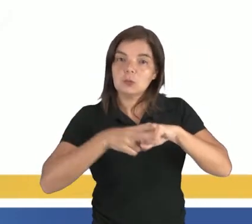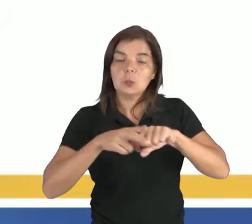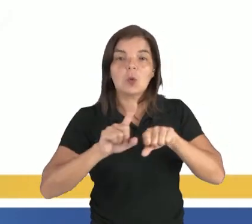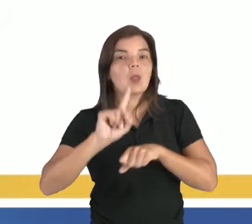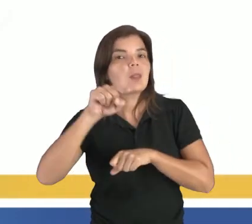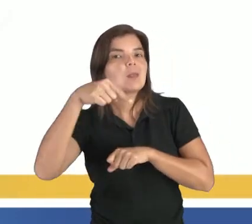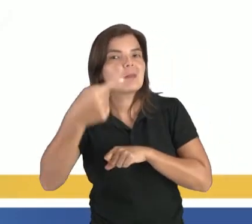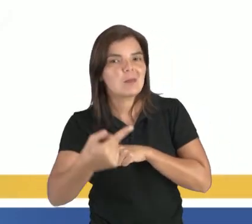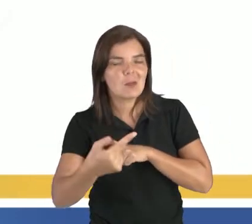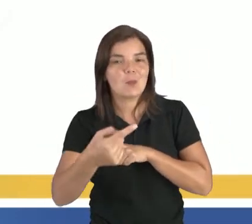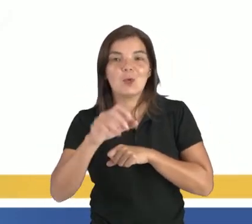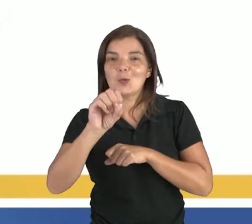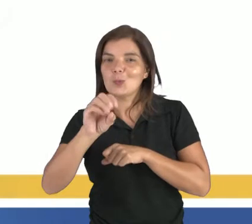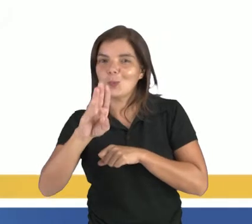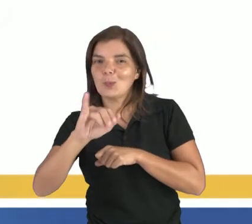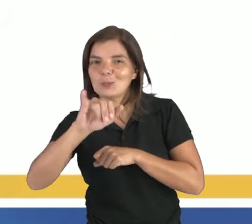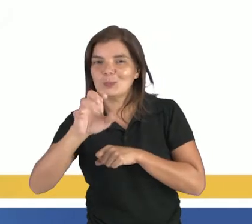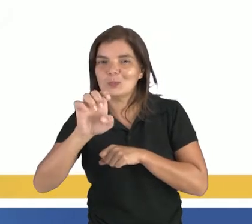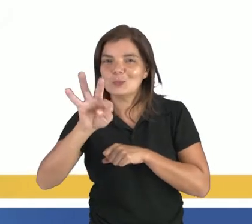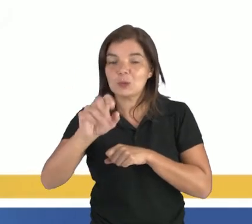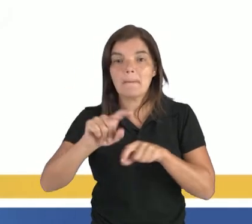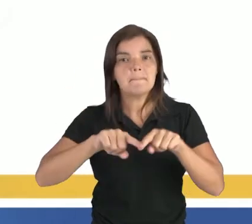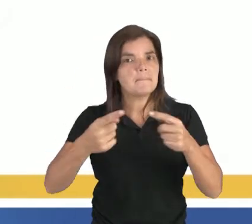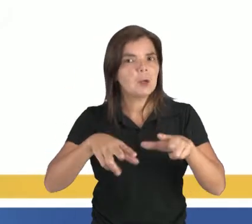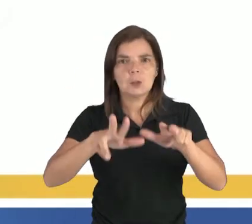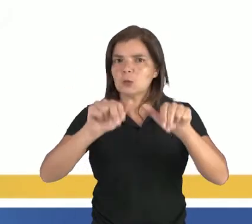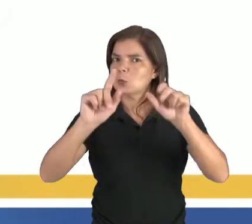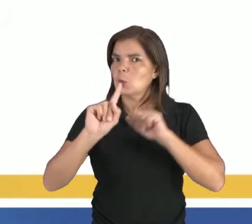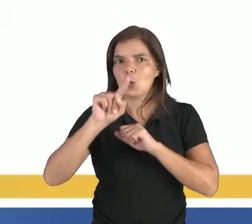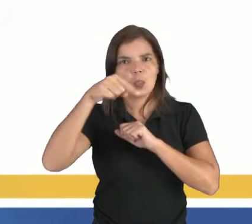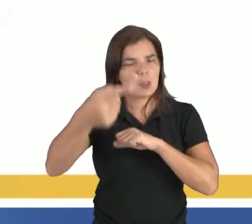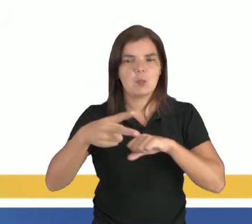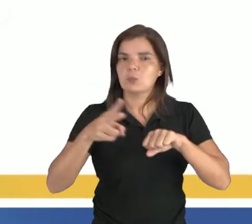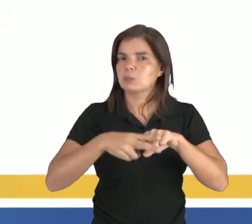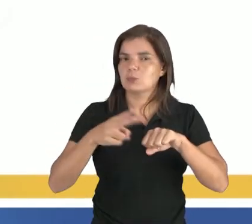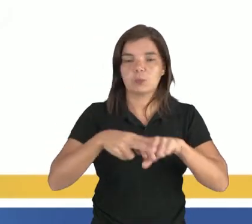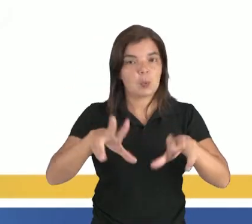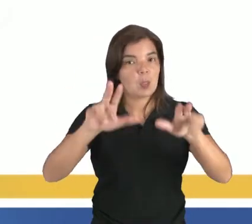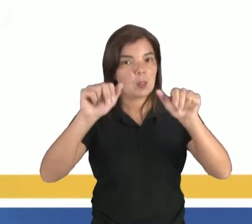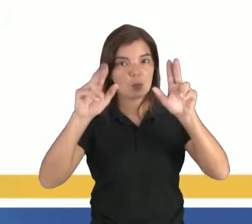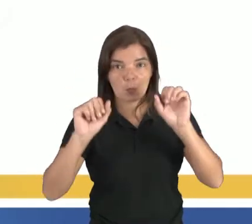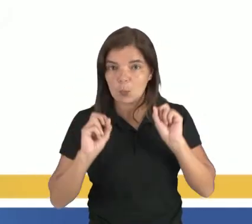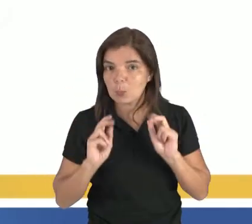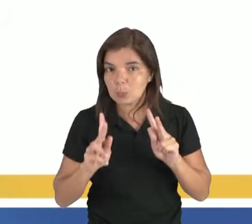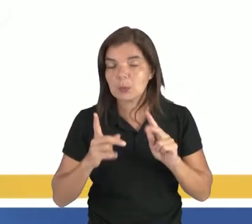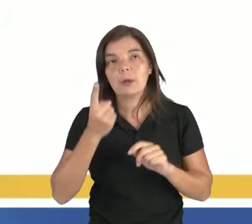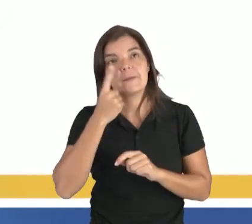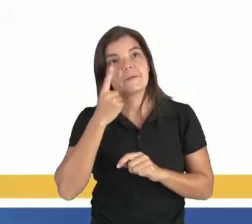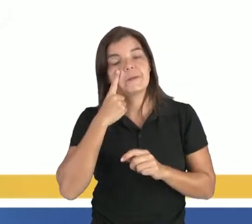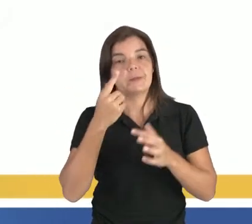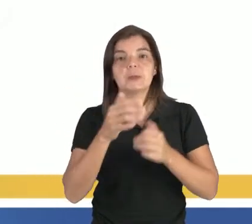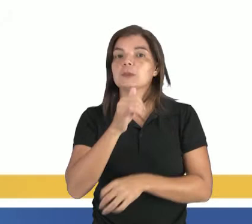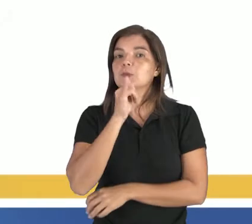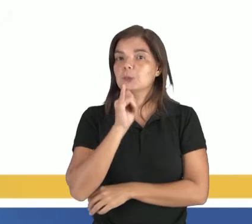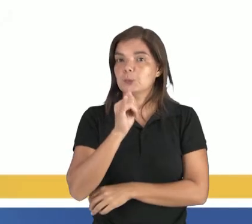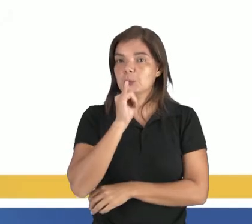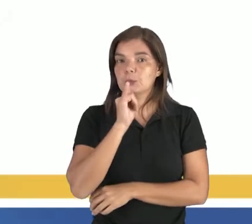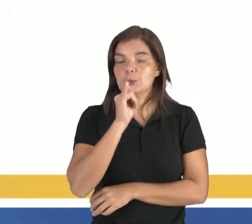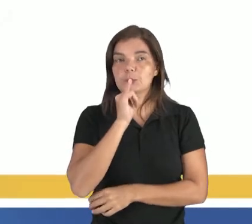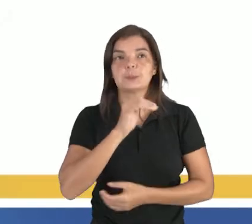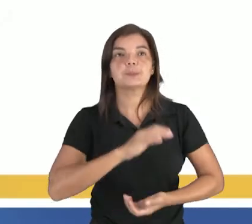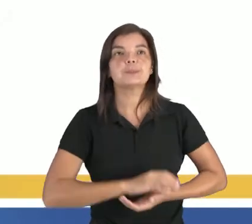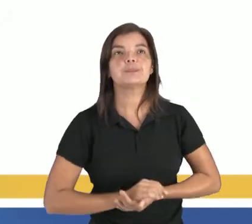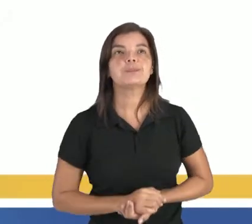quanto depois do objeto, mas nunca depois do verbo, ok? Vamos ver aqui